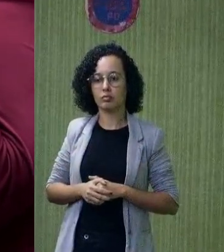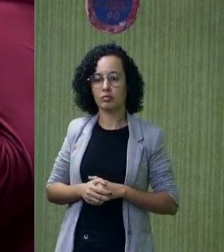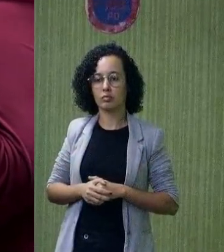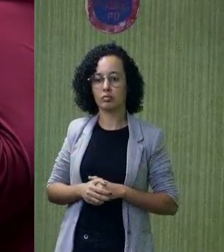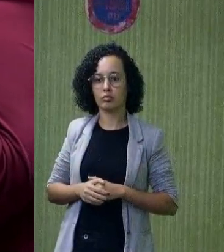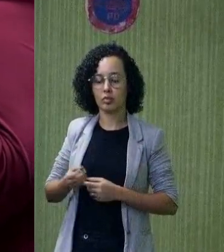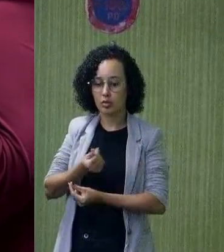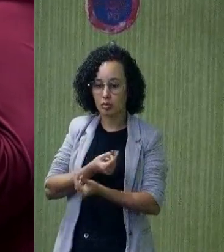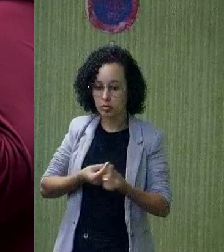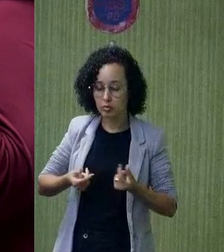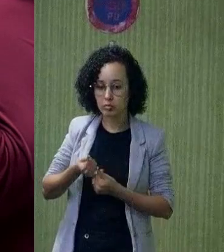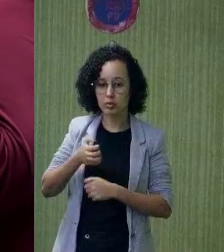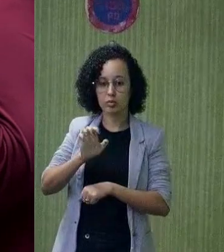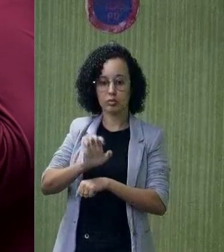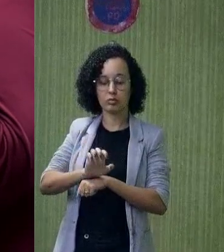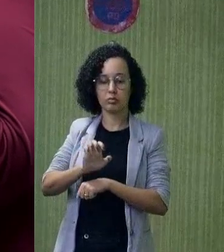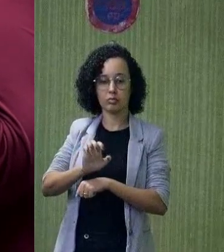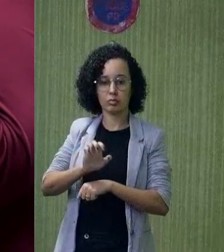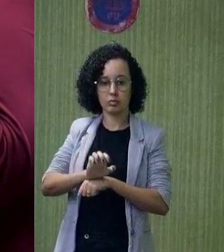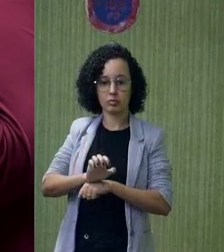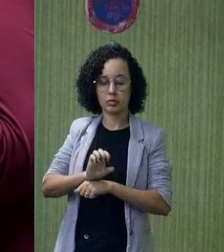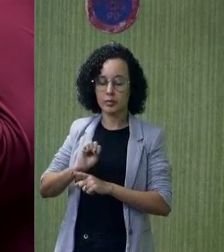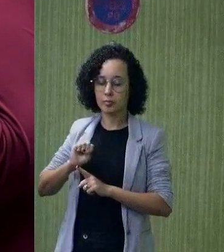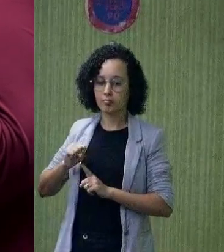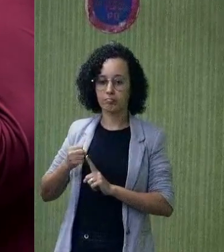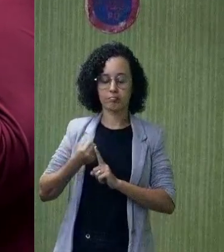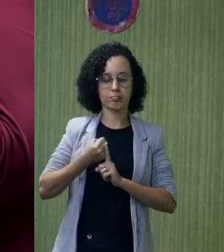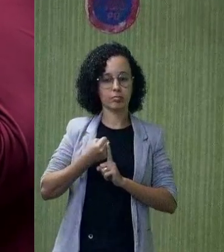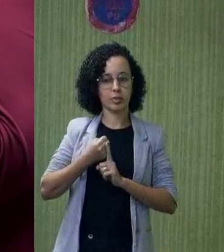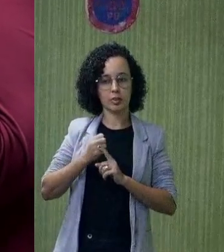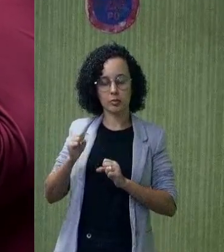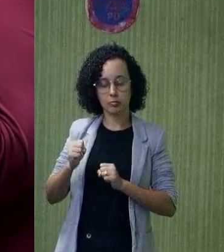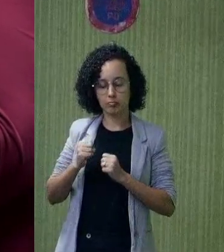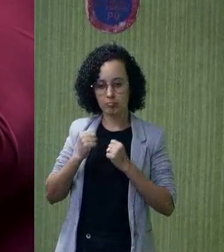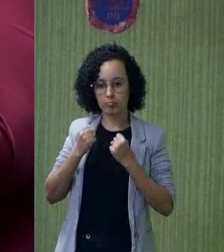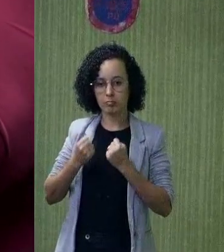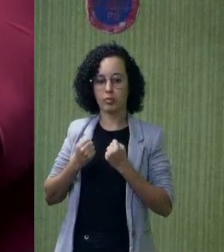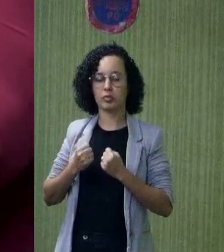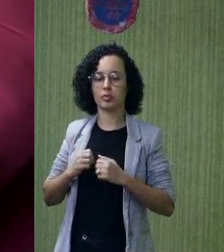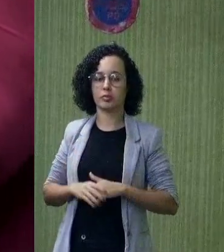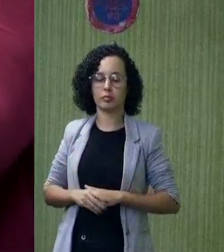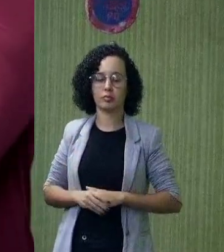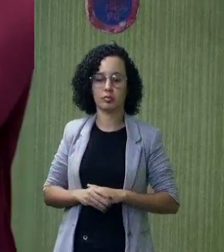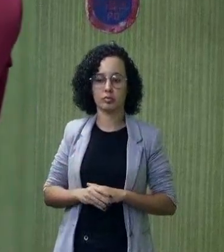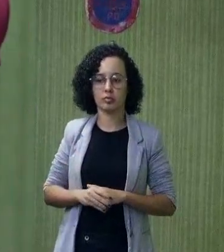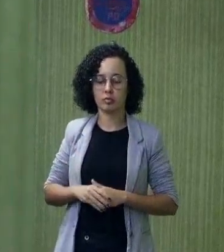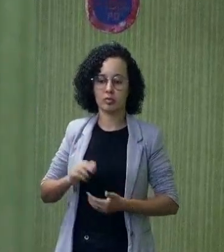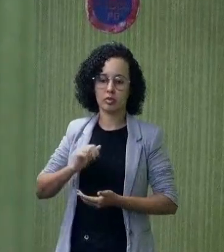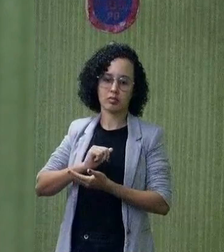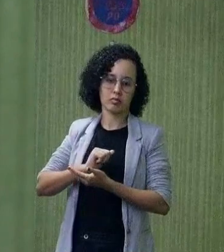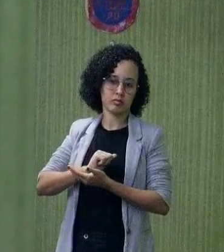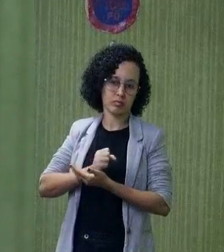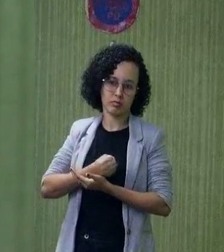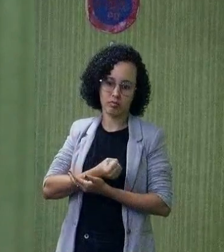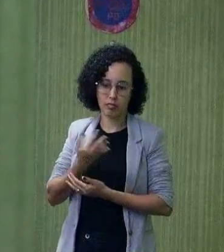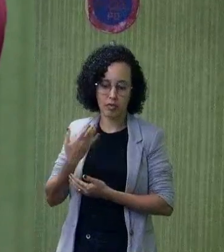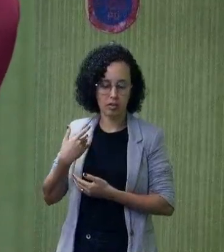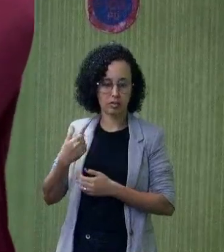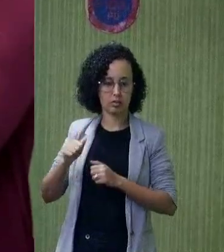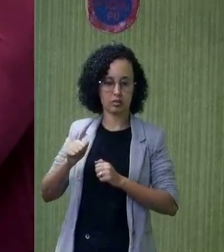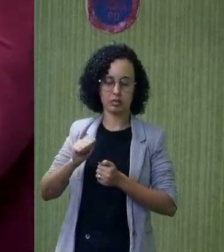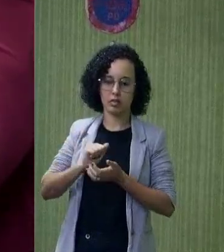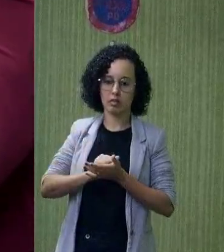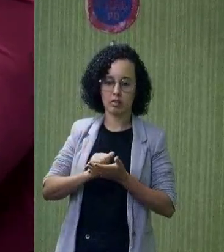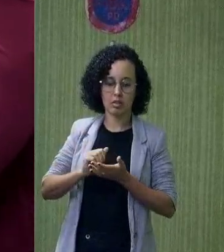muito impactada então várias atividades não retornaram até hoje isso impacta os